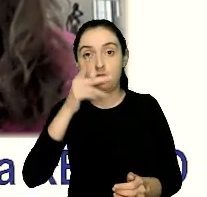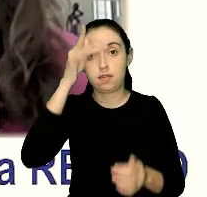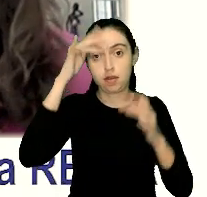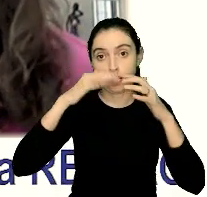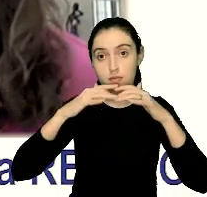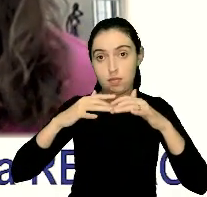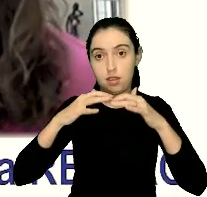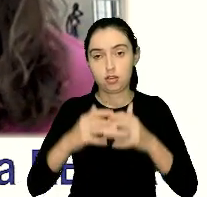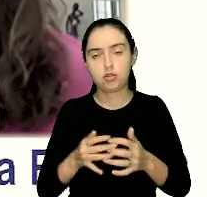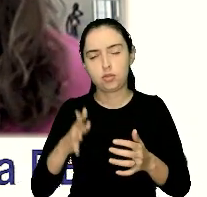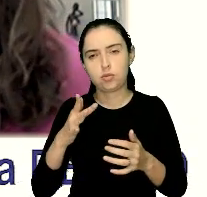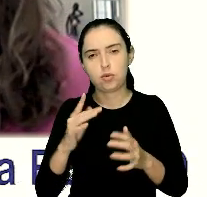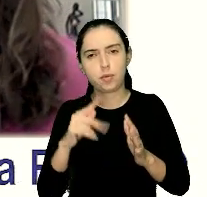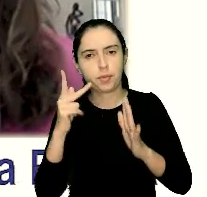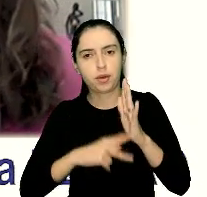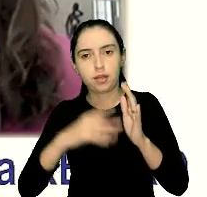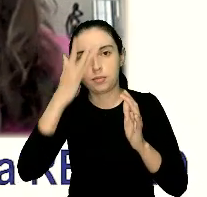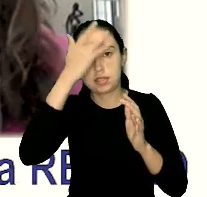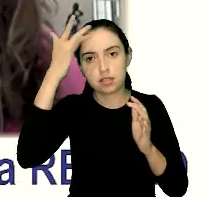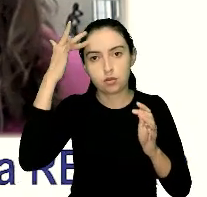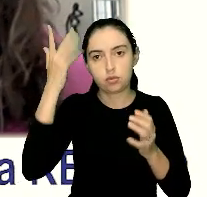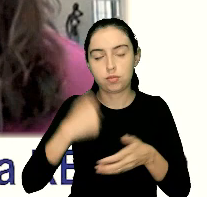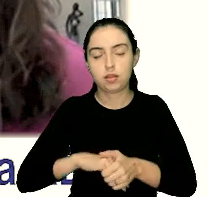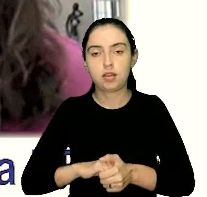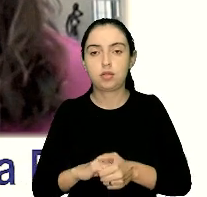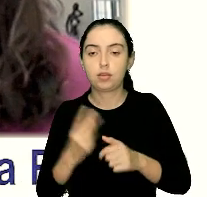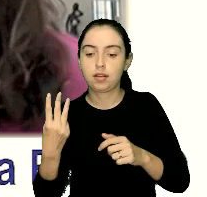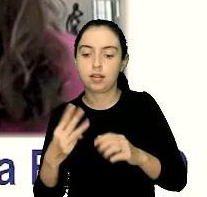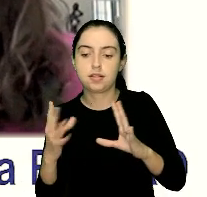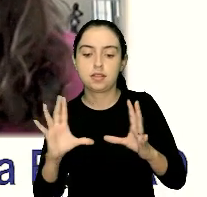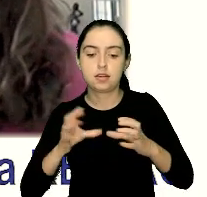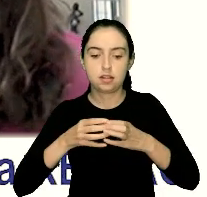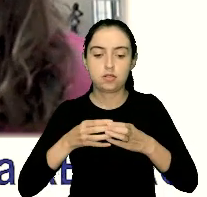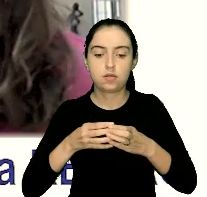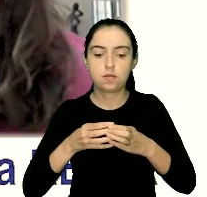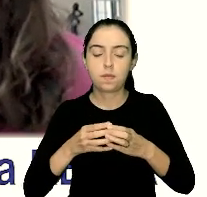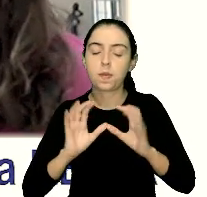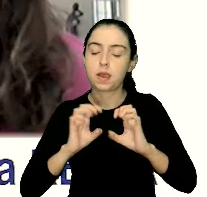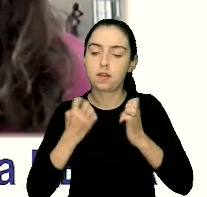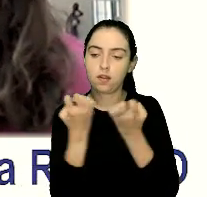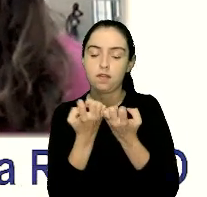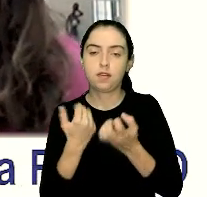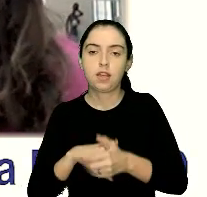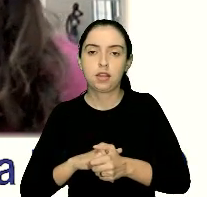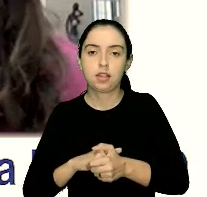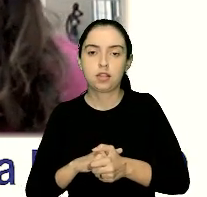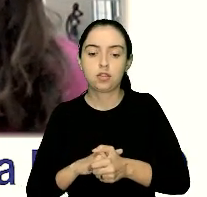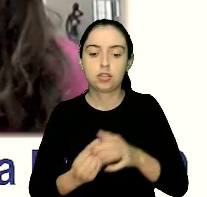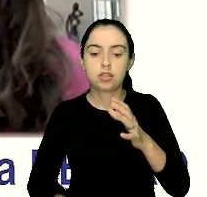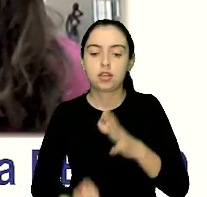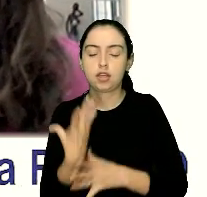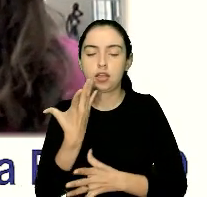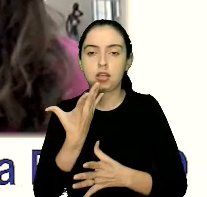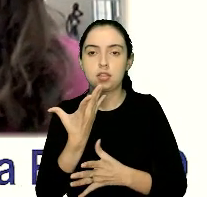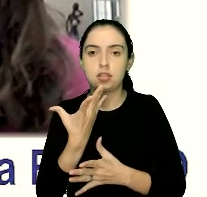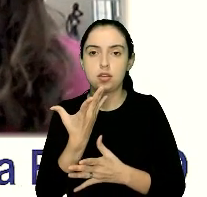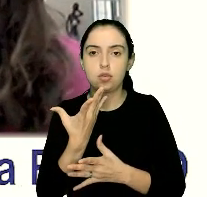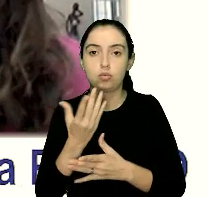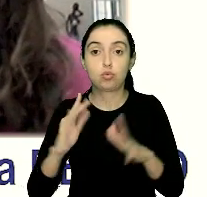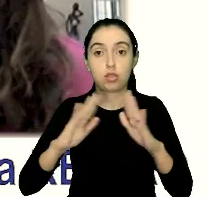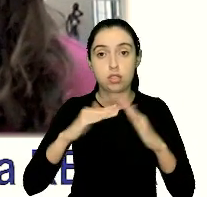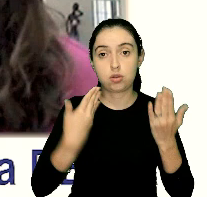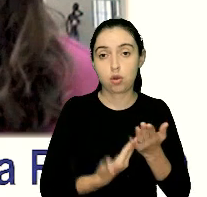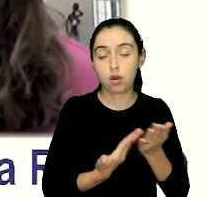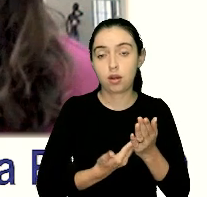Terceira Região, neste evento que conta com a realização da nossa escola e o apoio da Justiça